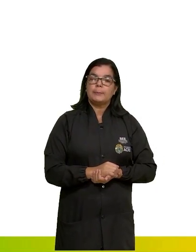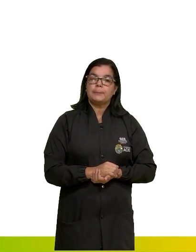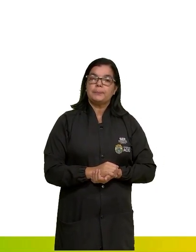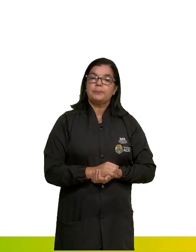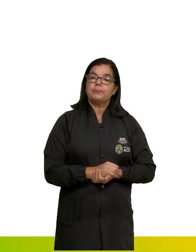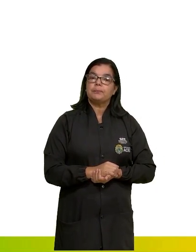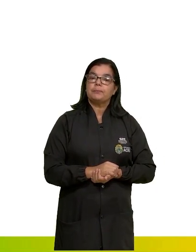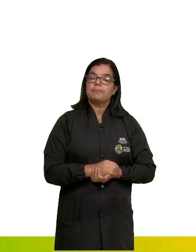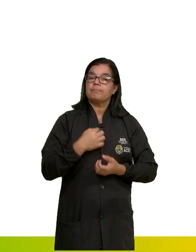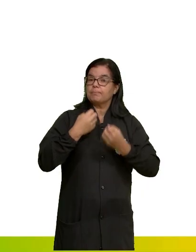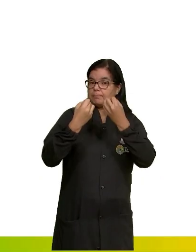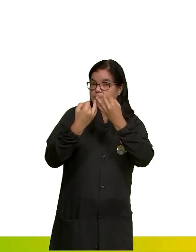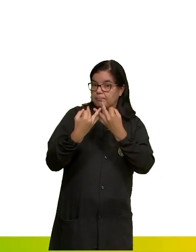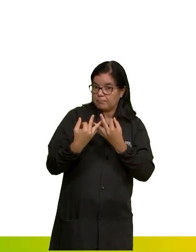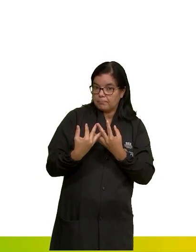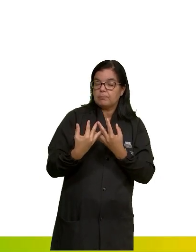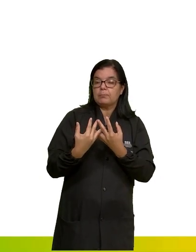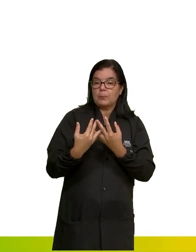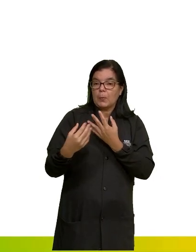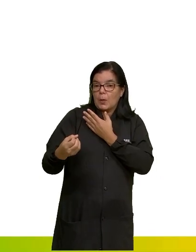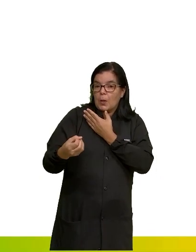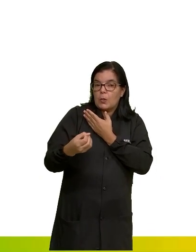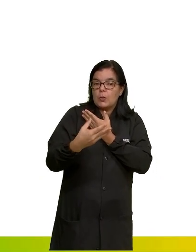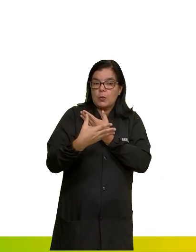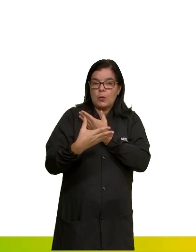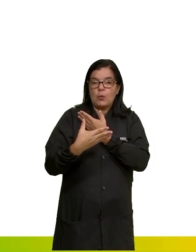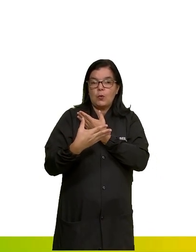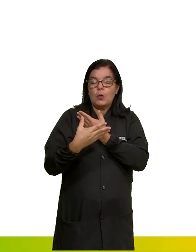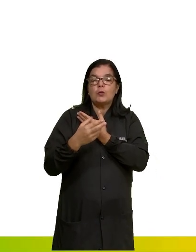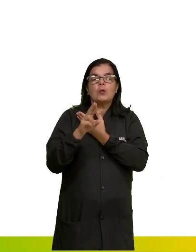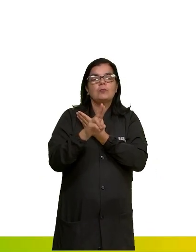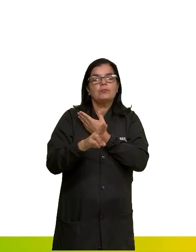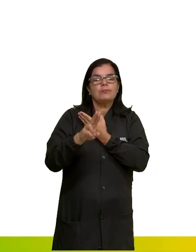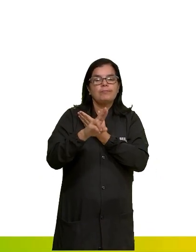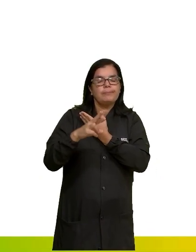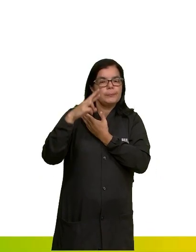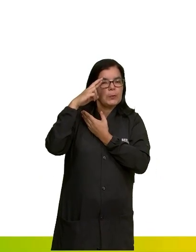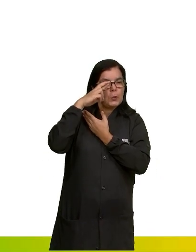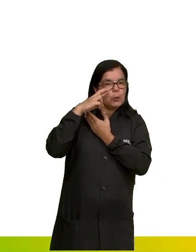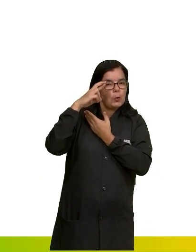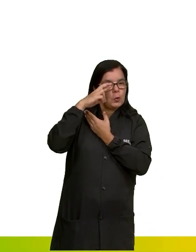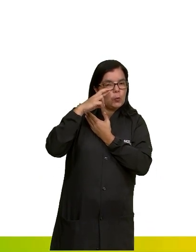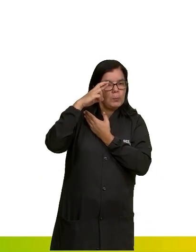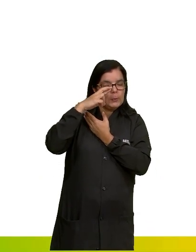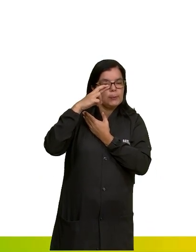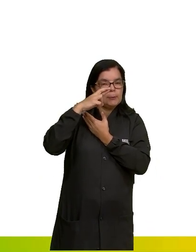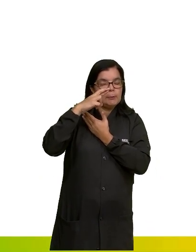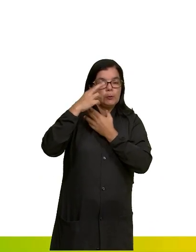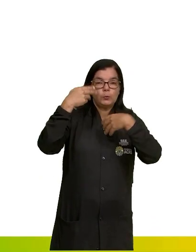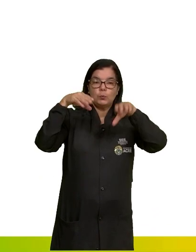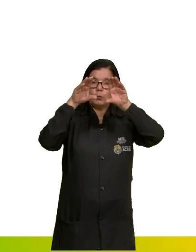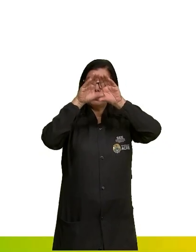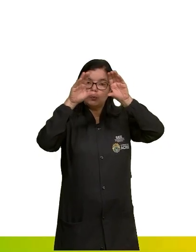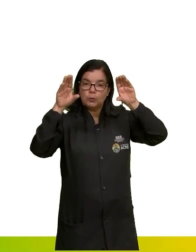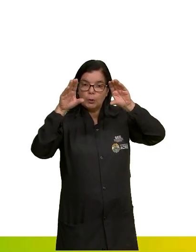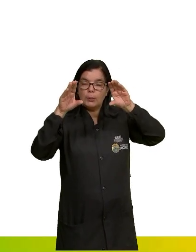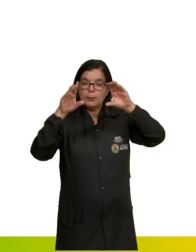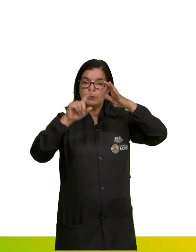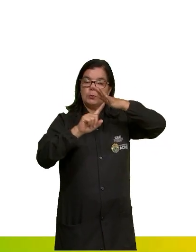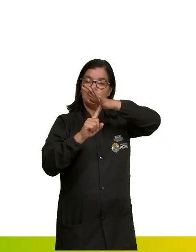E dando uma palavrinha sobre a cosmologia moderna, ela utiliza observações astronômicas, dados